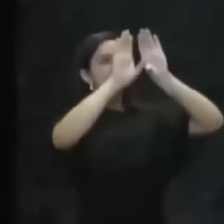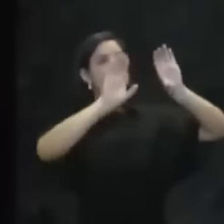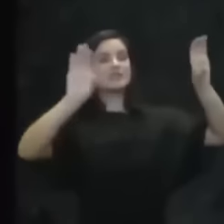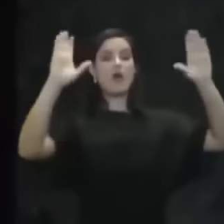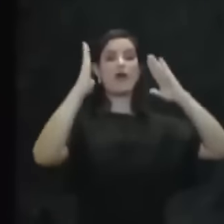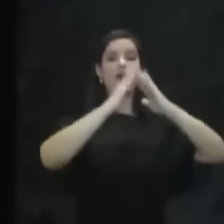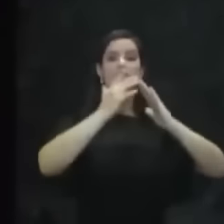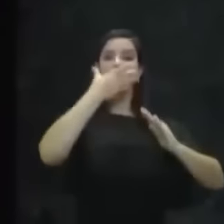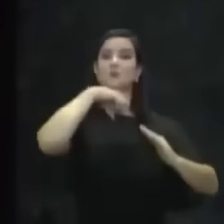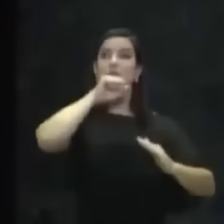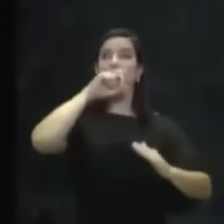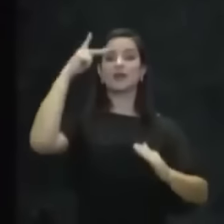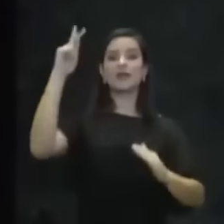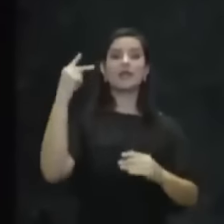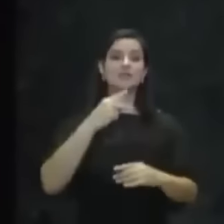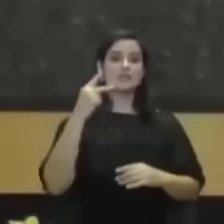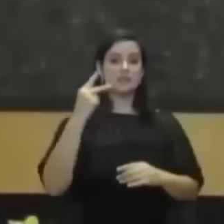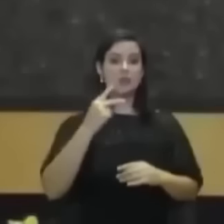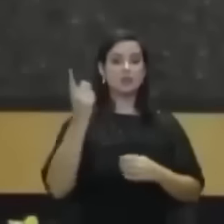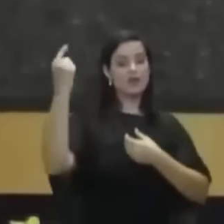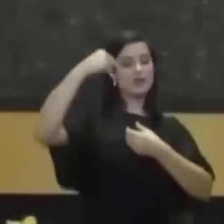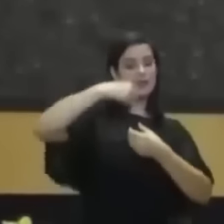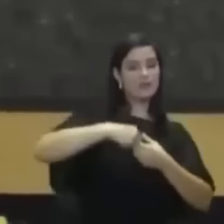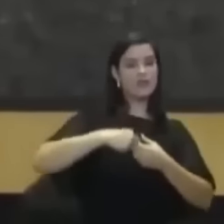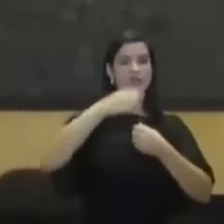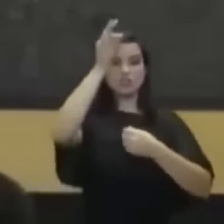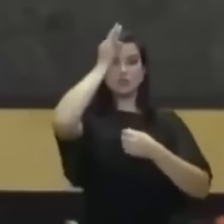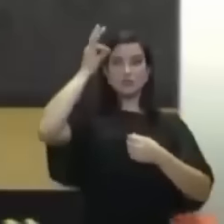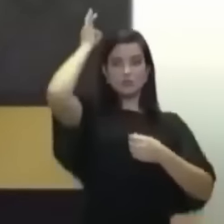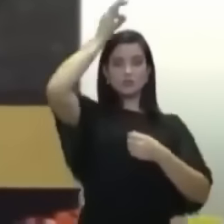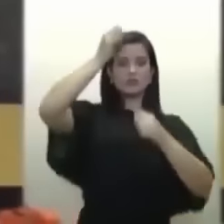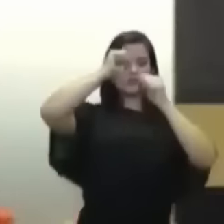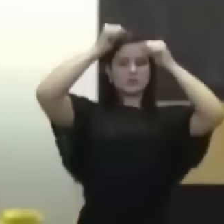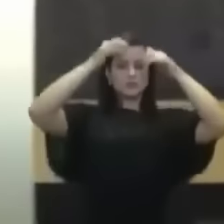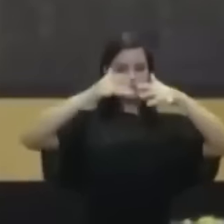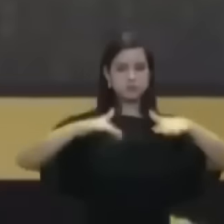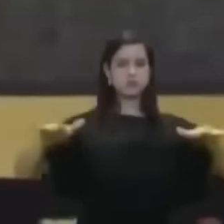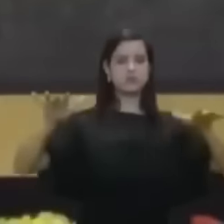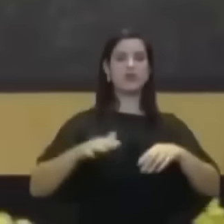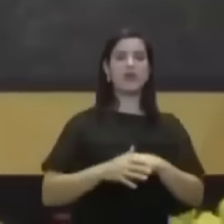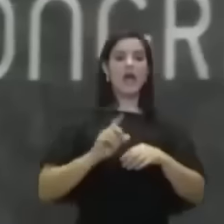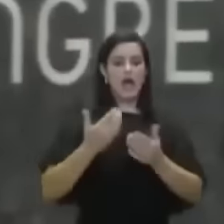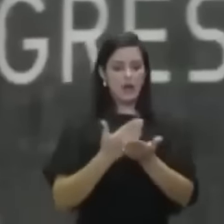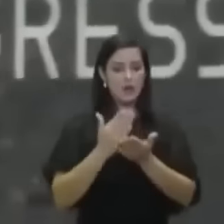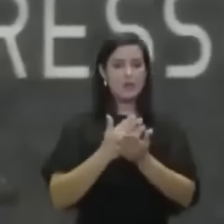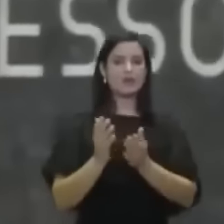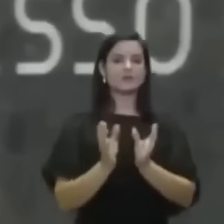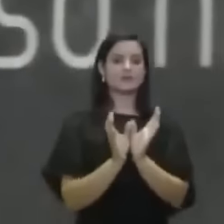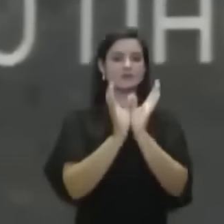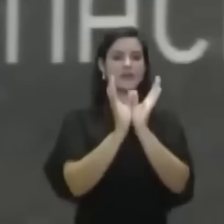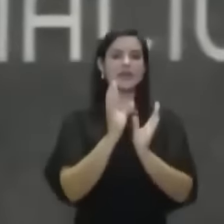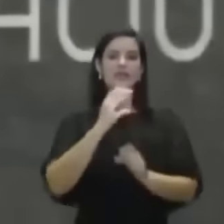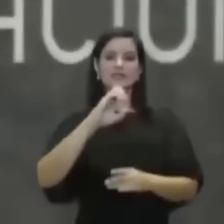da segunda vinda, do derramamento do Espírito Santo. Ali Jesus ora por eles, ali Jesus institui a ceia, ali Jesus canta um hino, e